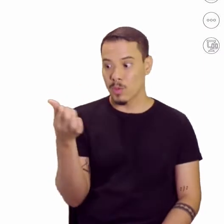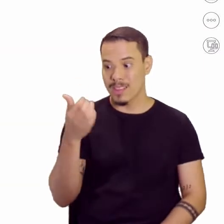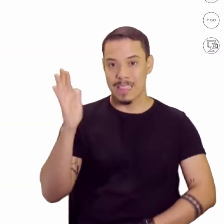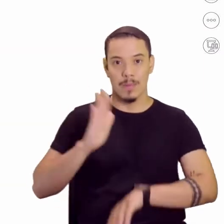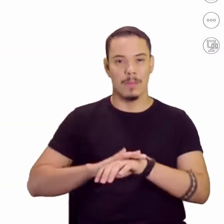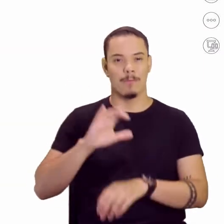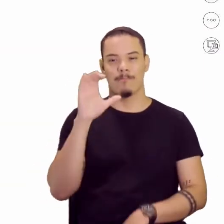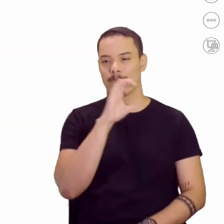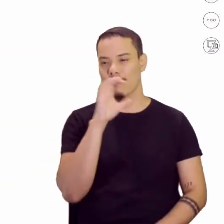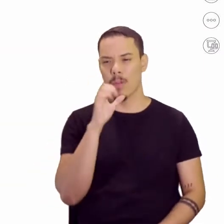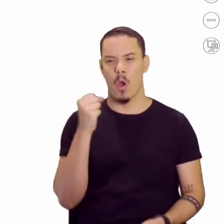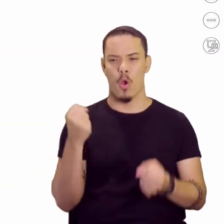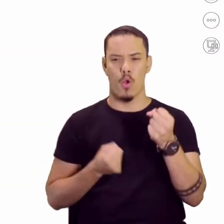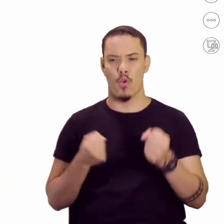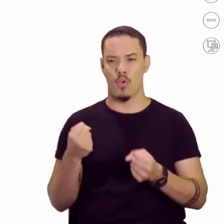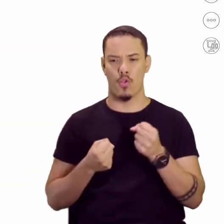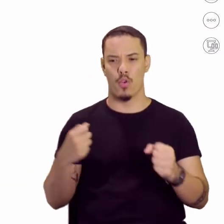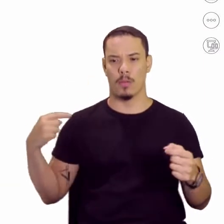mais rápido.